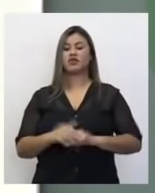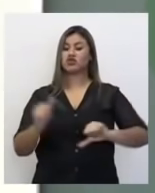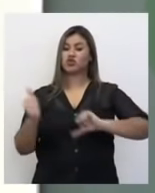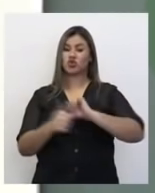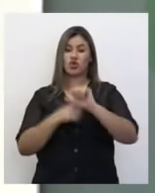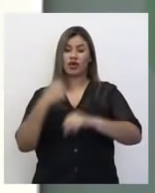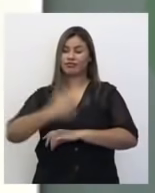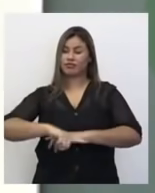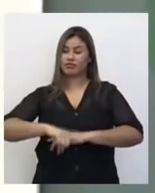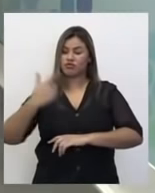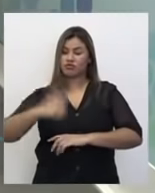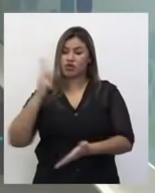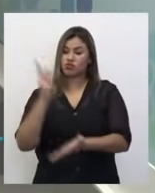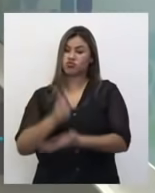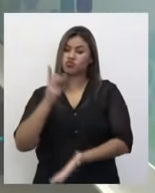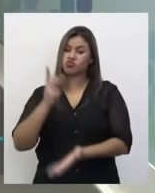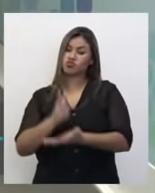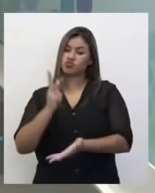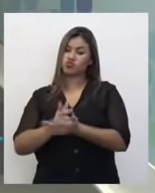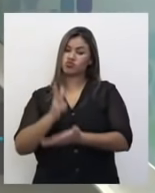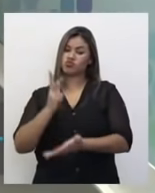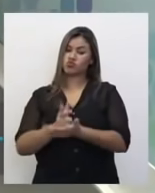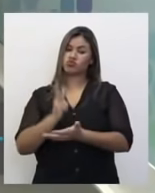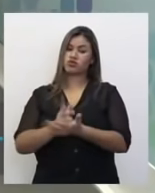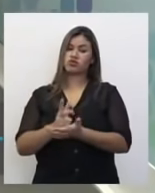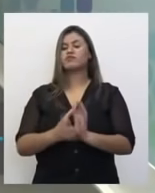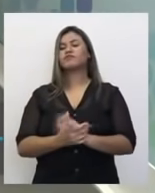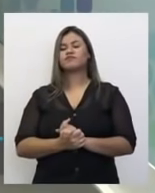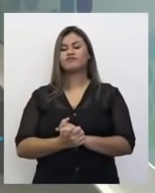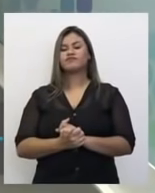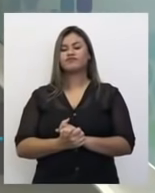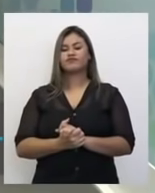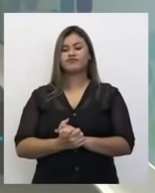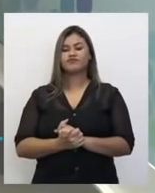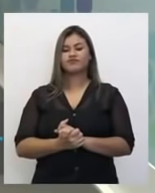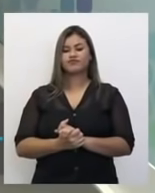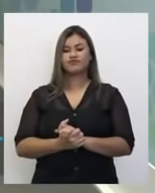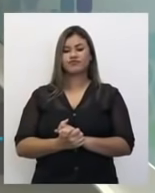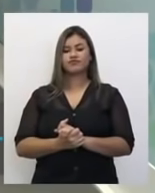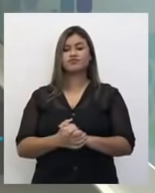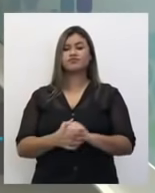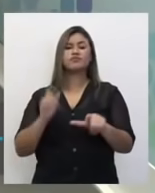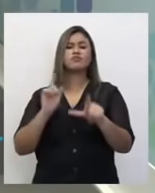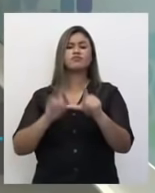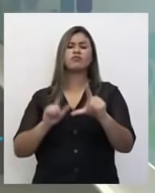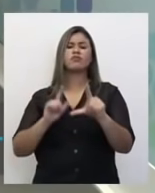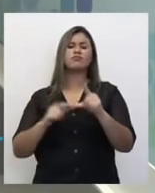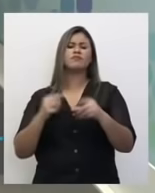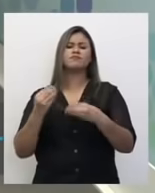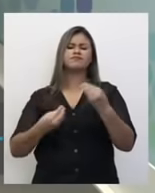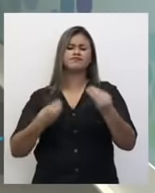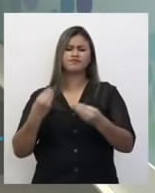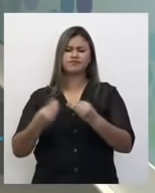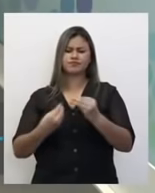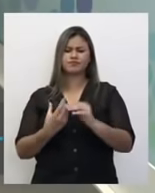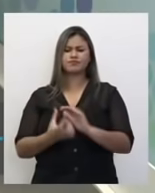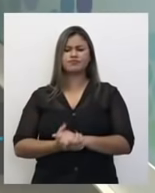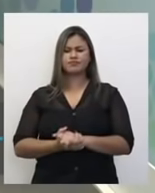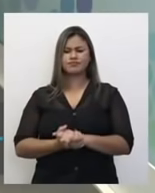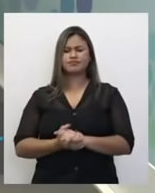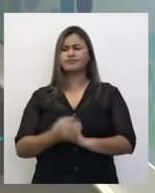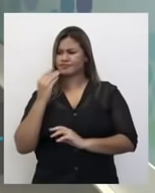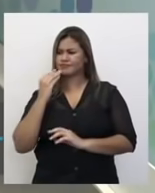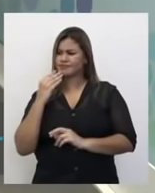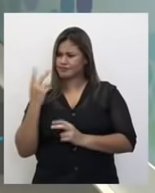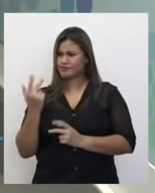aí, gente. Não, isso aí tem que decorar para sempre. Isso aqui é um padrão. E a letra, né? Vamos fazer igual da última vez, Ju.